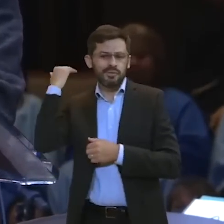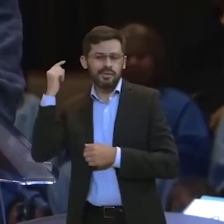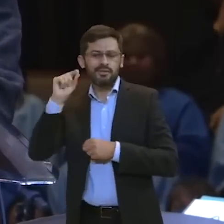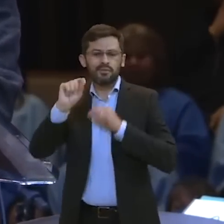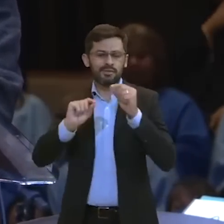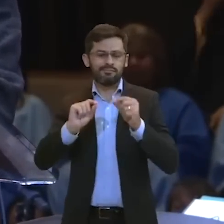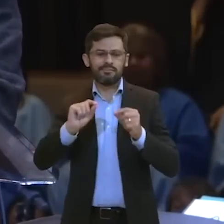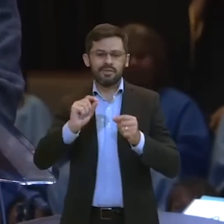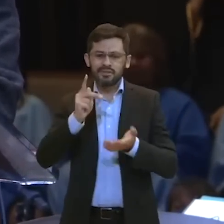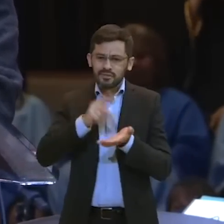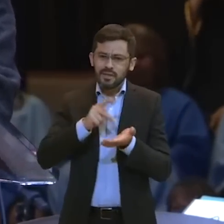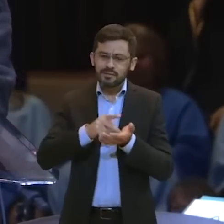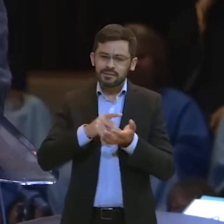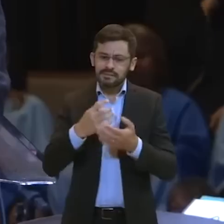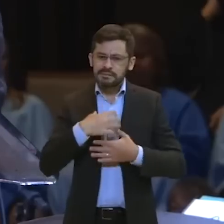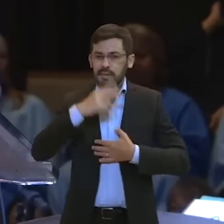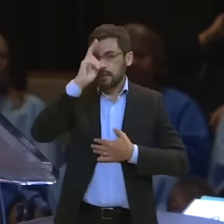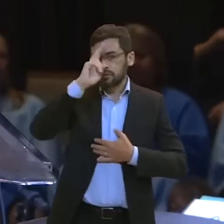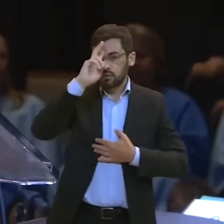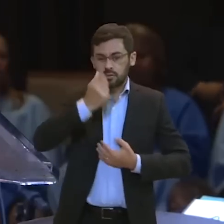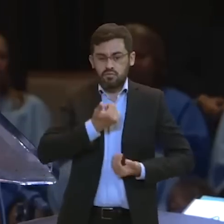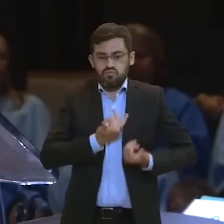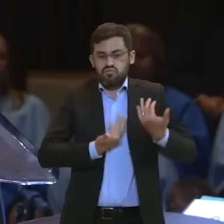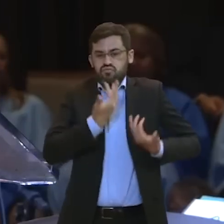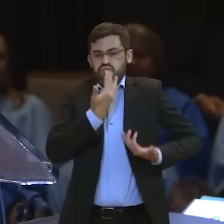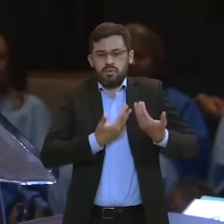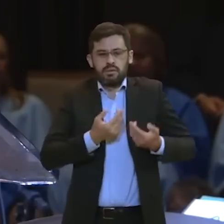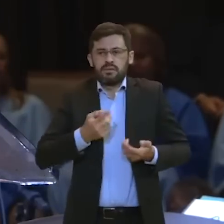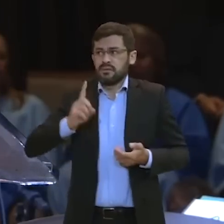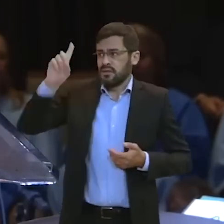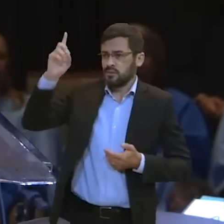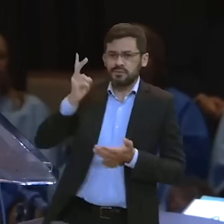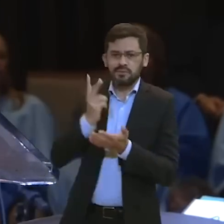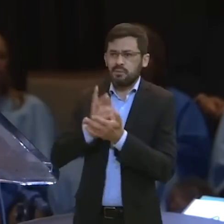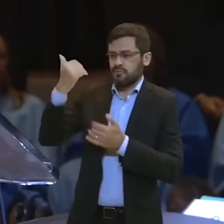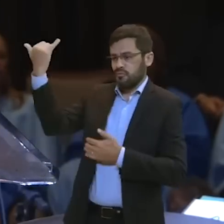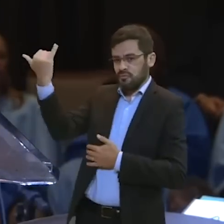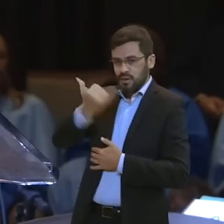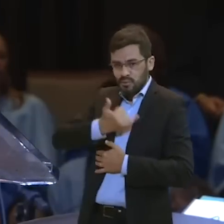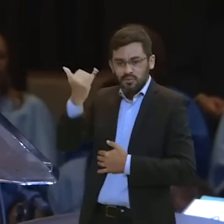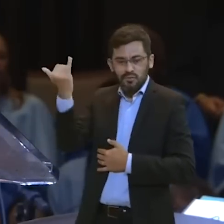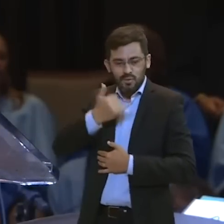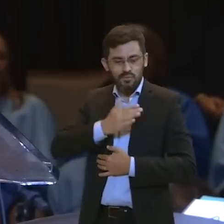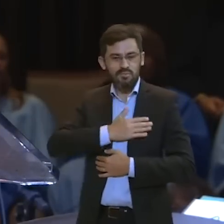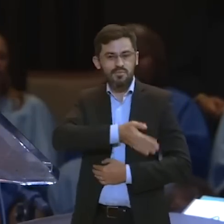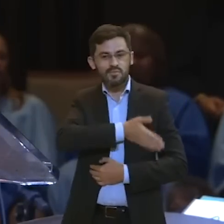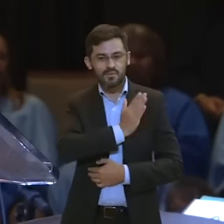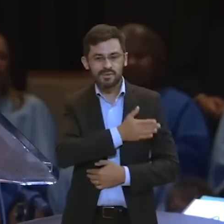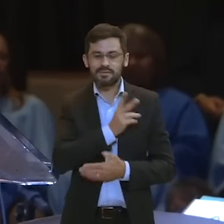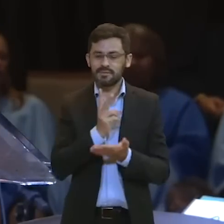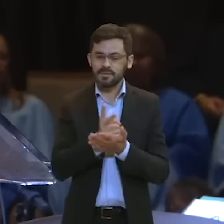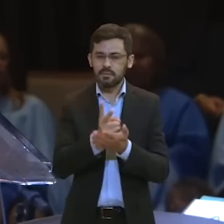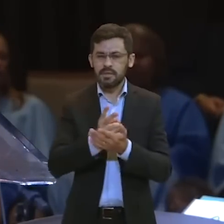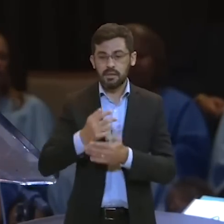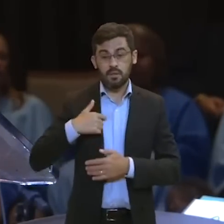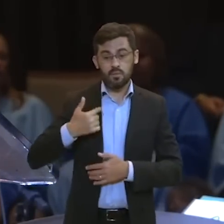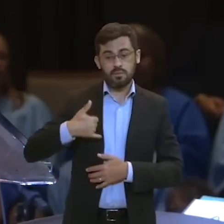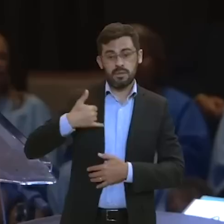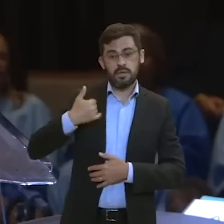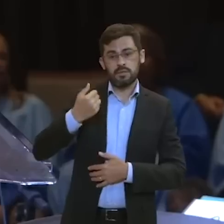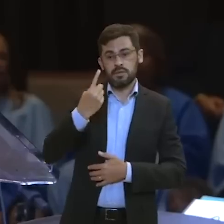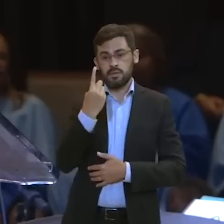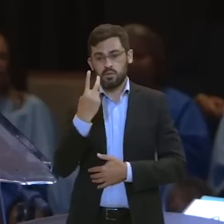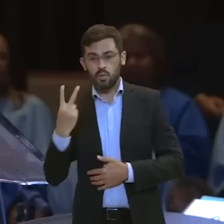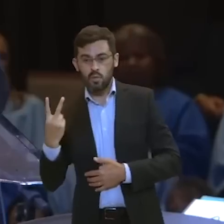dos avivamentos. Deus trabalhou na minha vida e com 12 anos eu